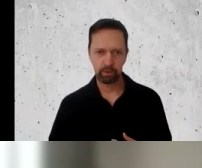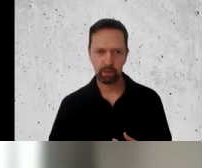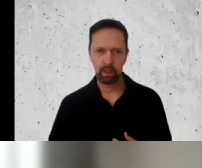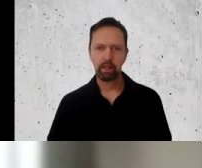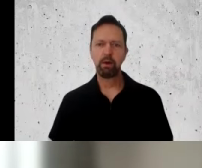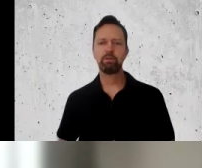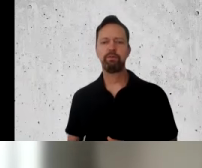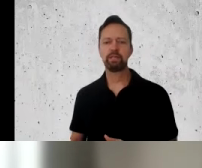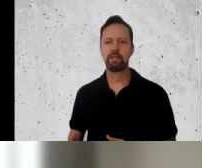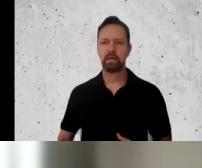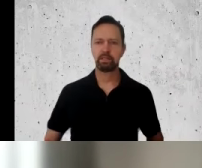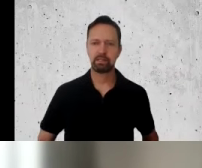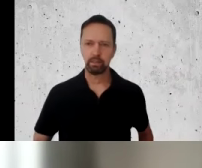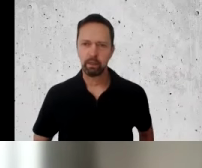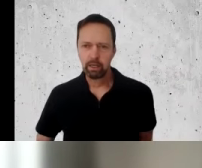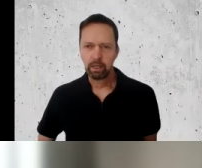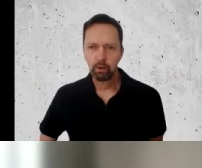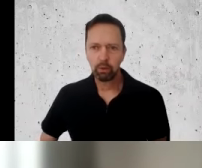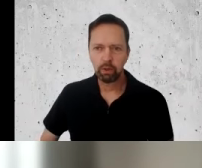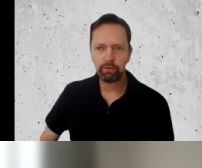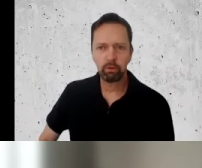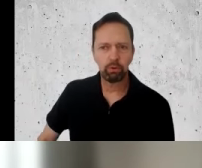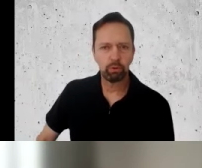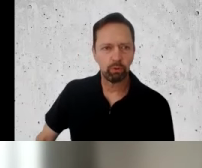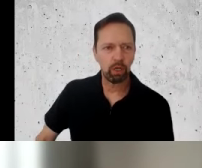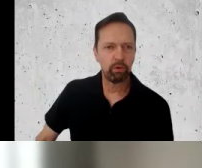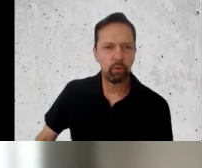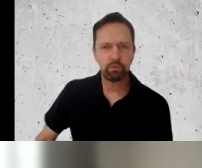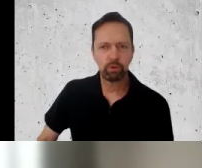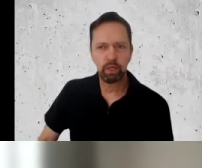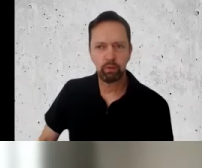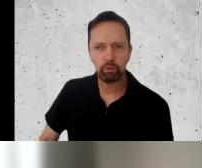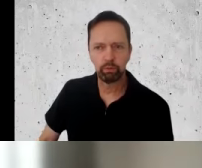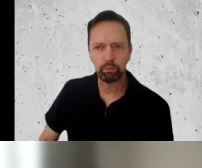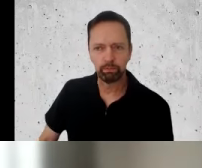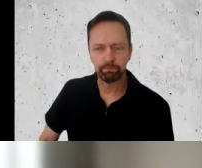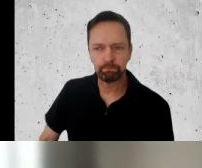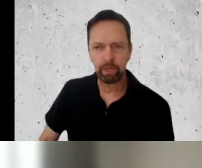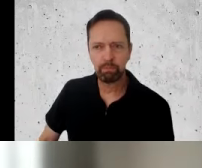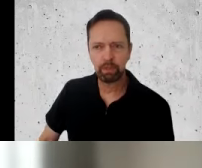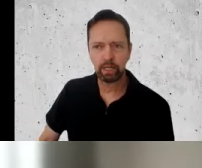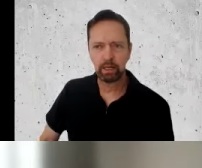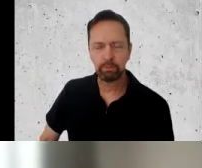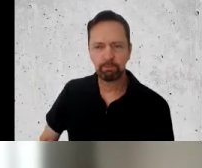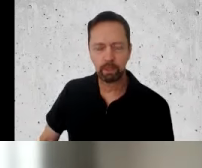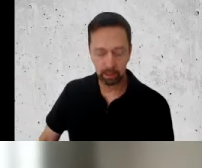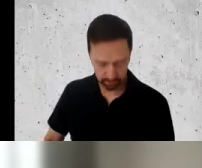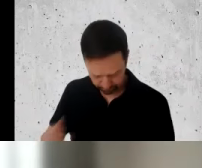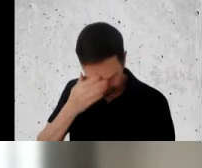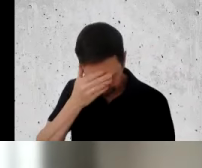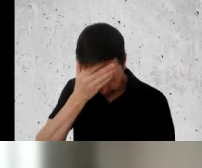transação. Eu resolvi fazer assim. Eu vi, o Oliver Williamson tem um paper